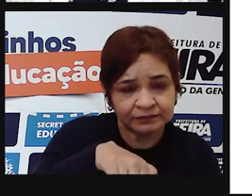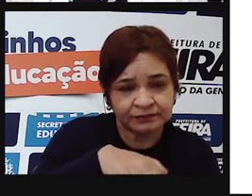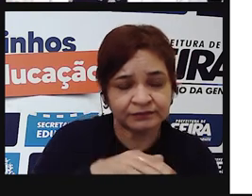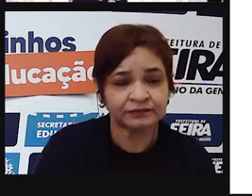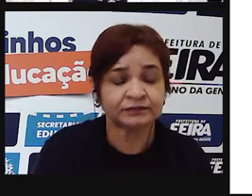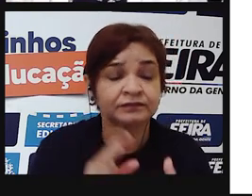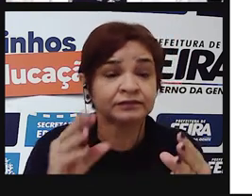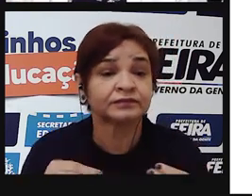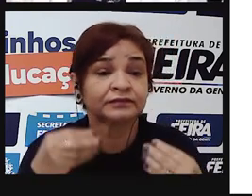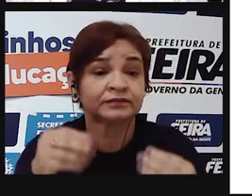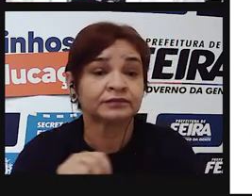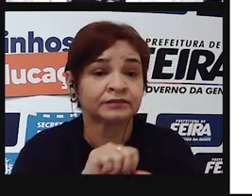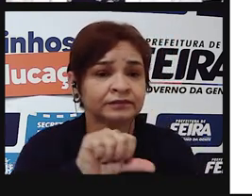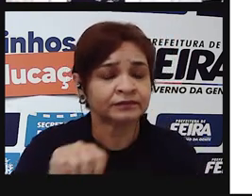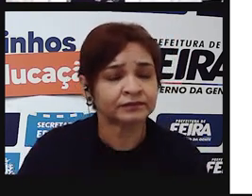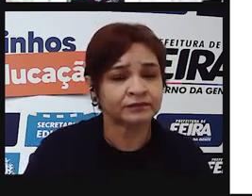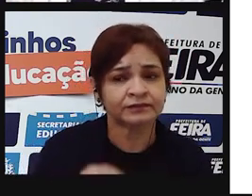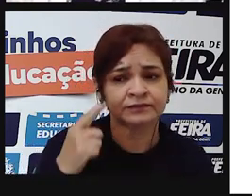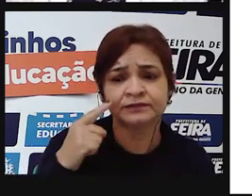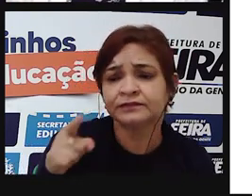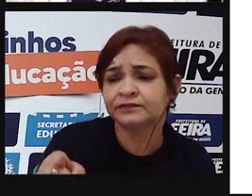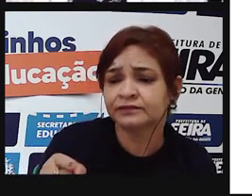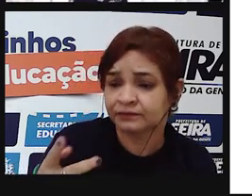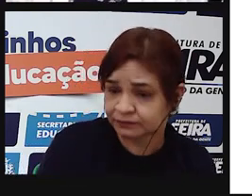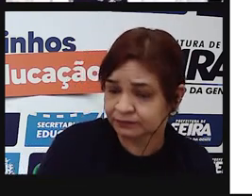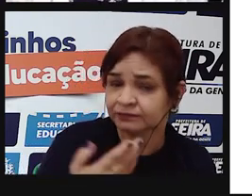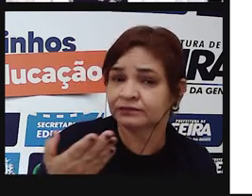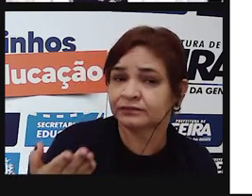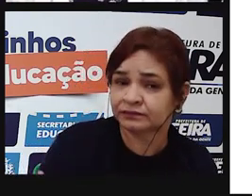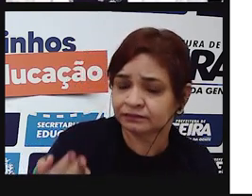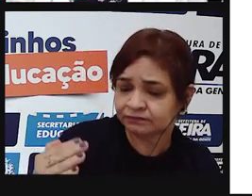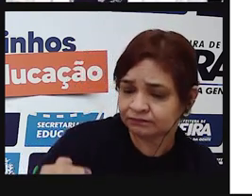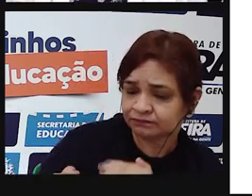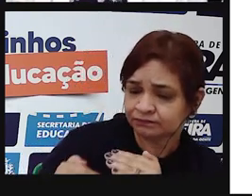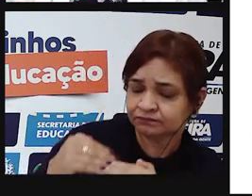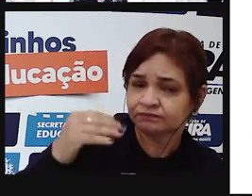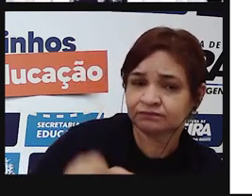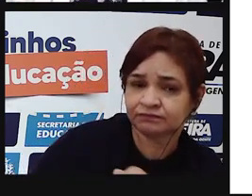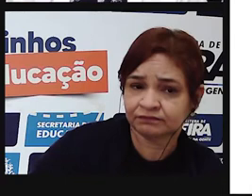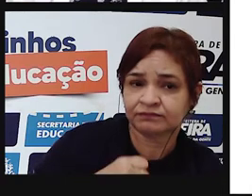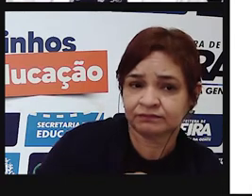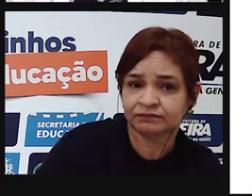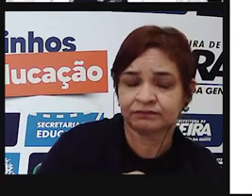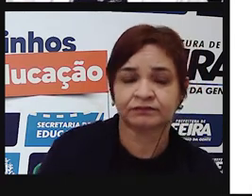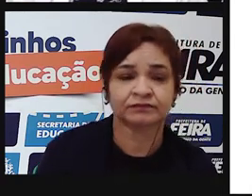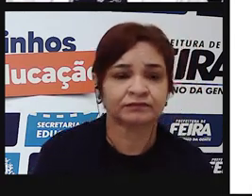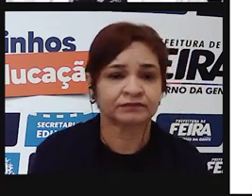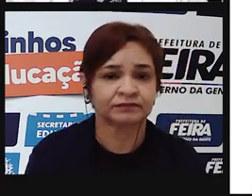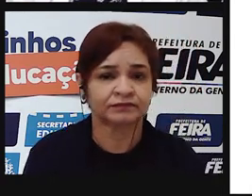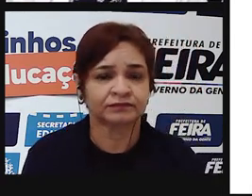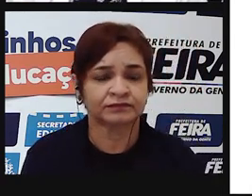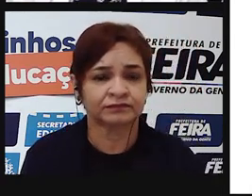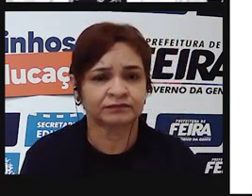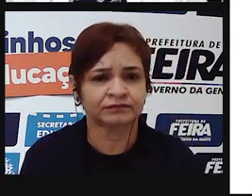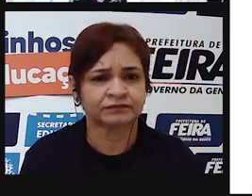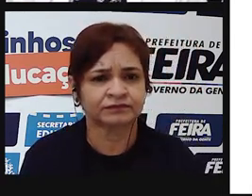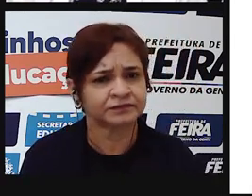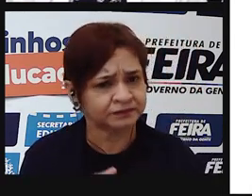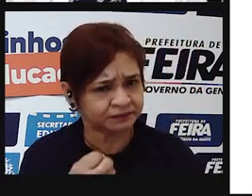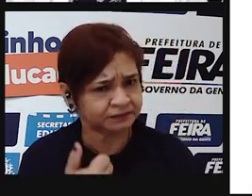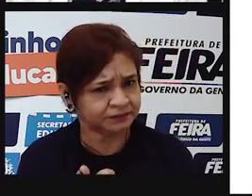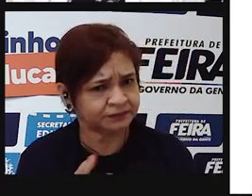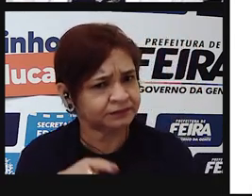sobre que mudanças eles ou elas viram acontecer ao longo dos anos. Que tal tentar fazer essa